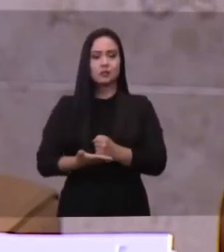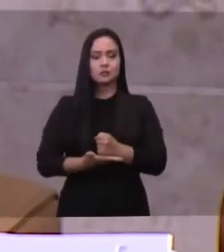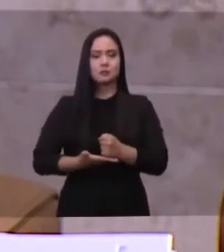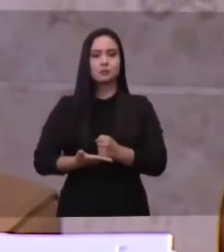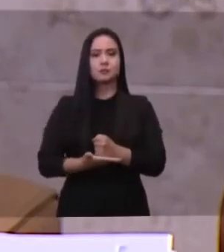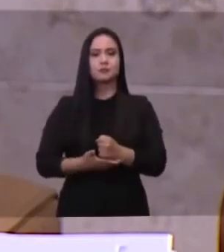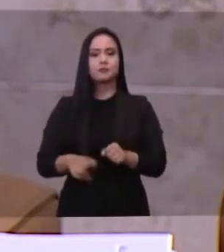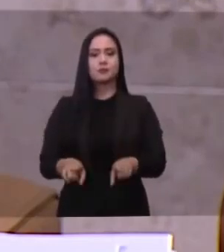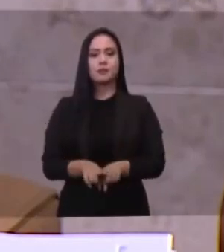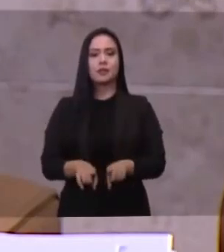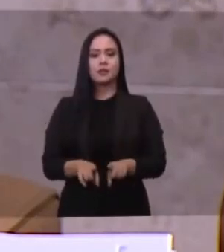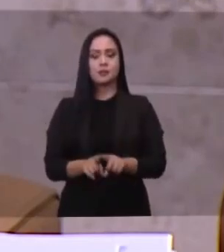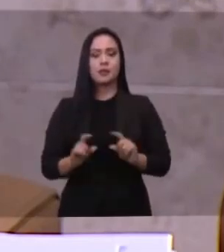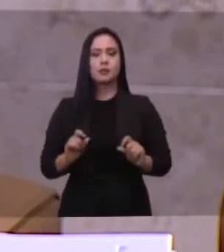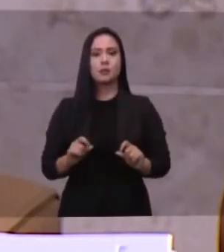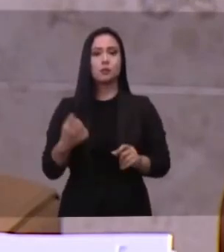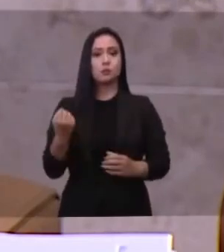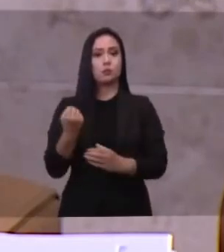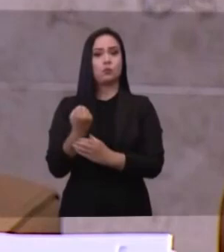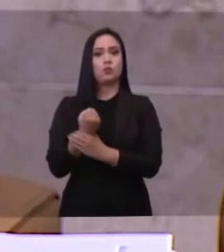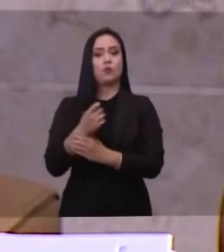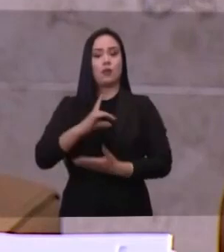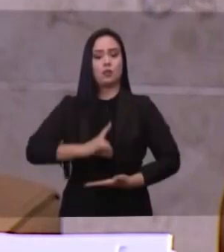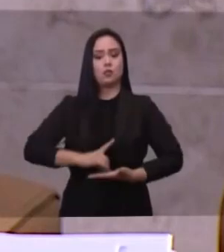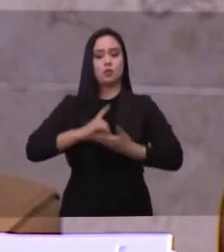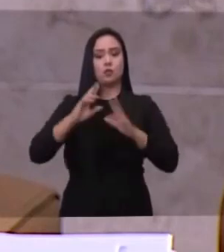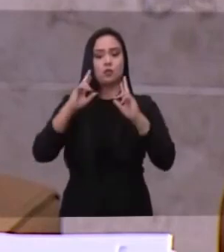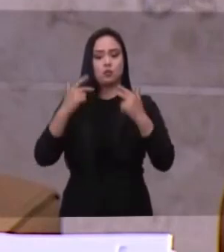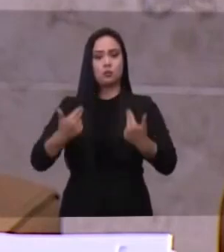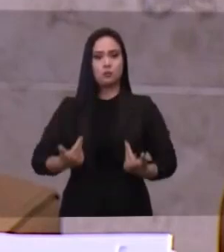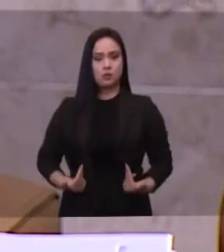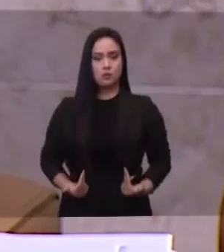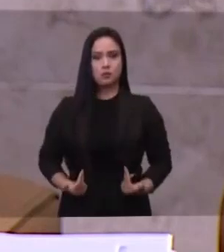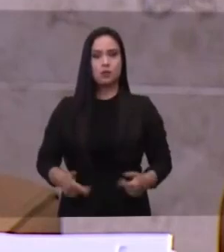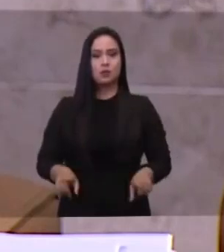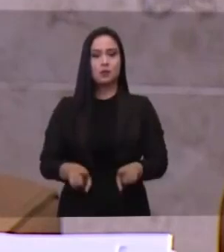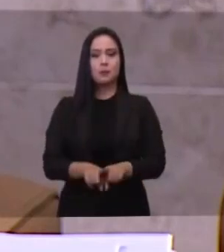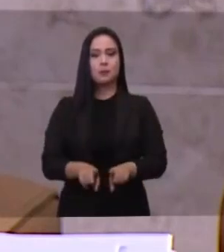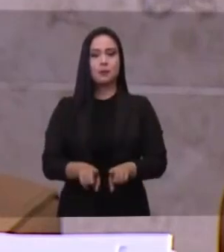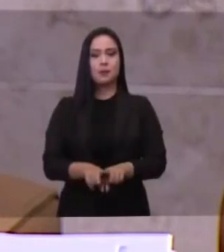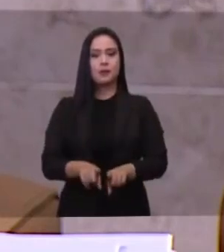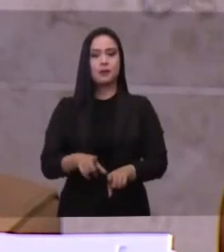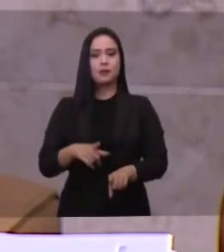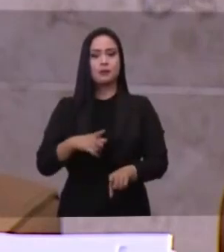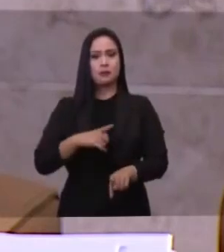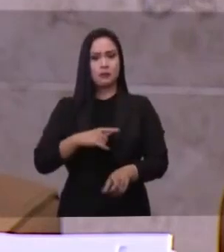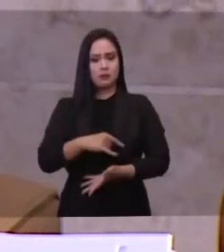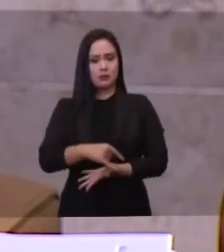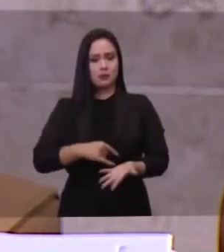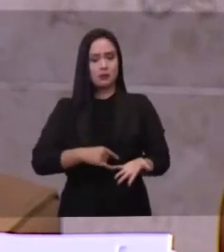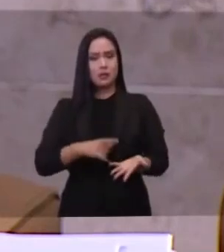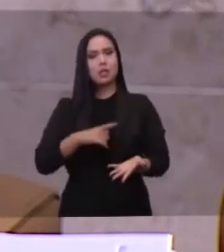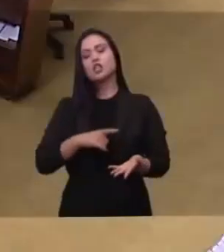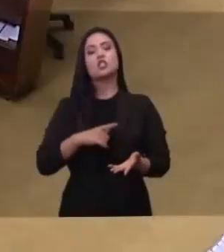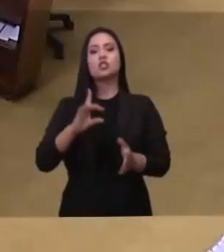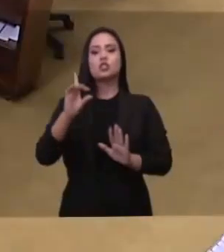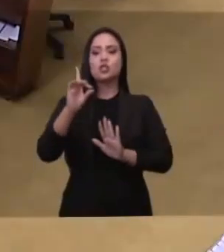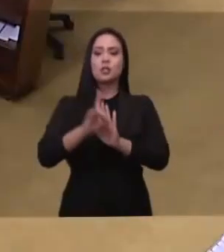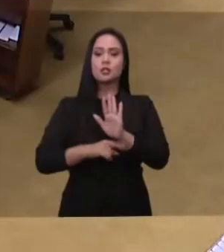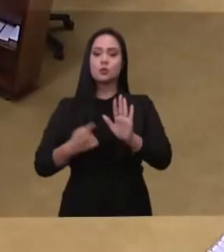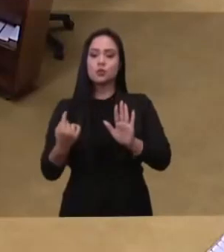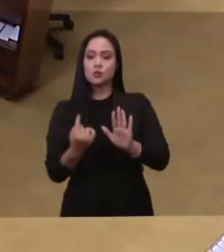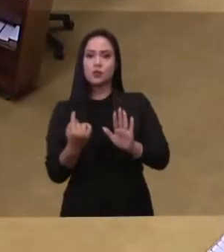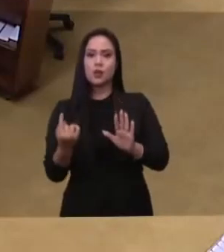sua ratio protetiva da dignidade humana. E como se patenteia na espécie, direitos individuais